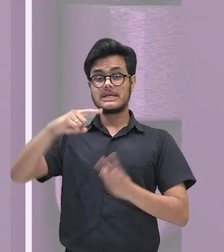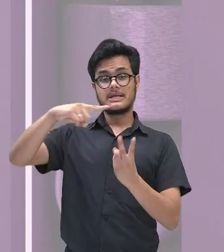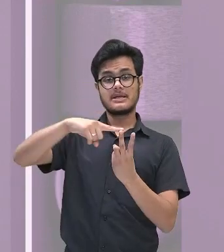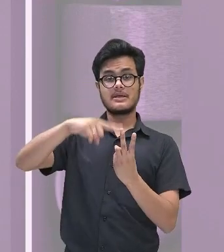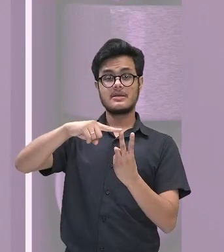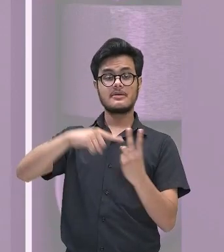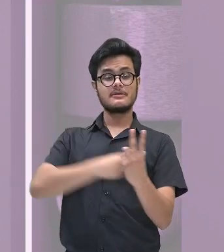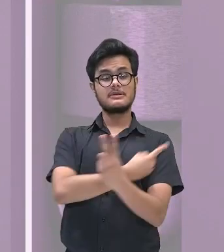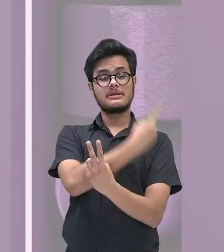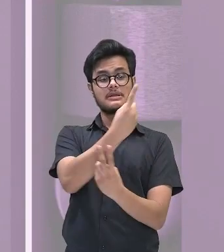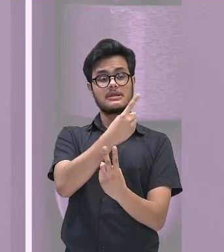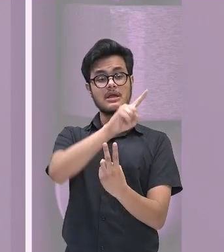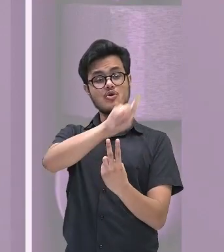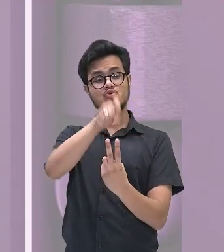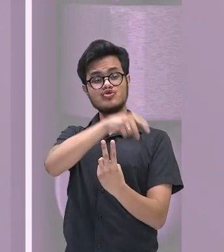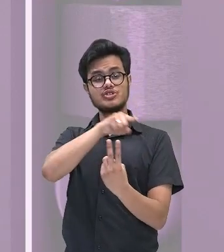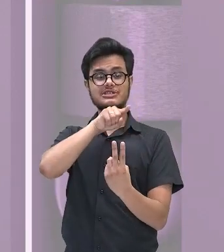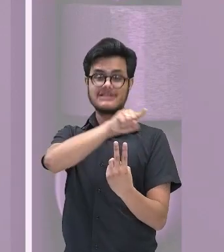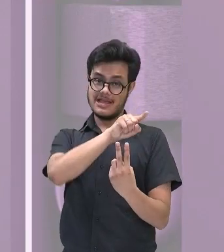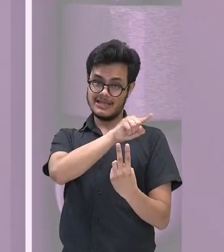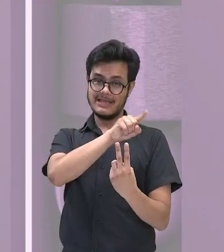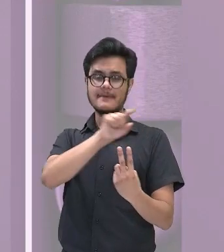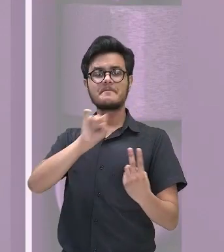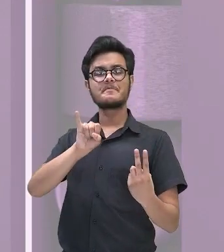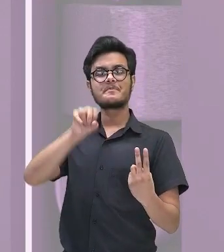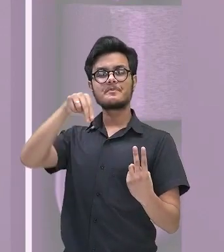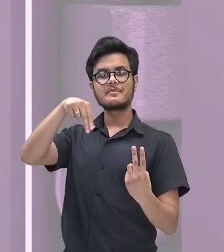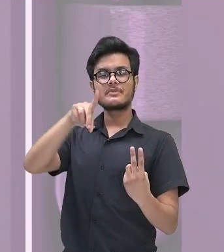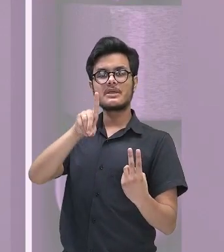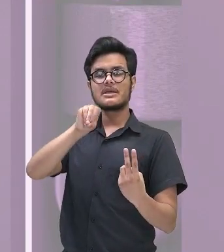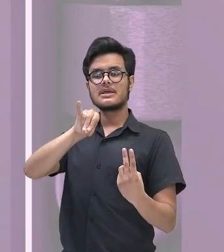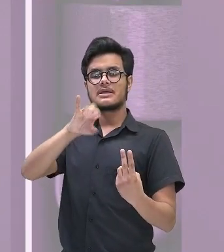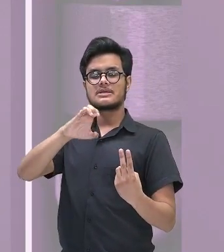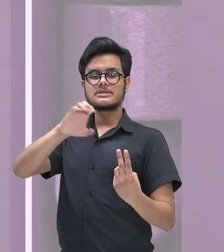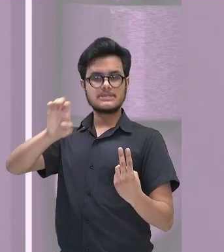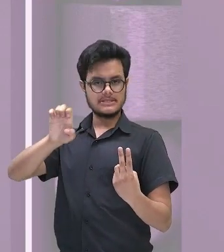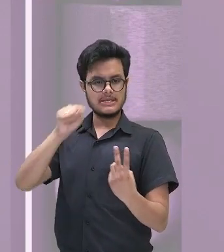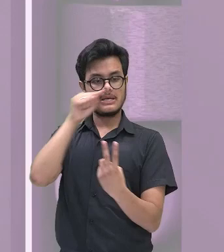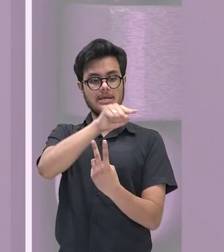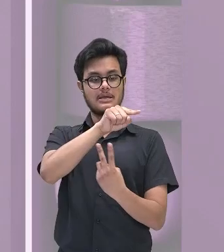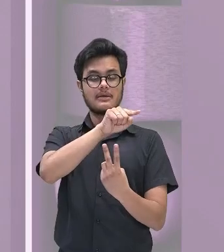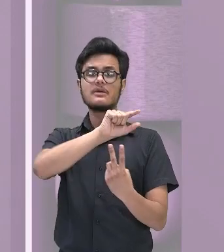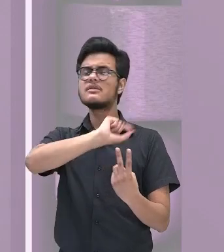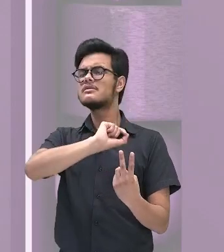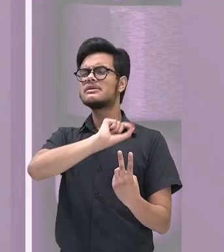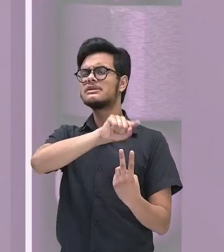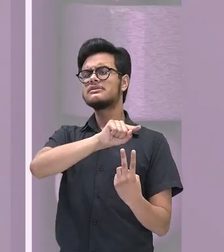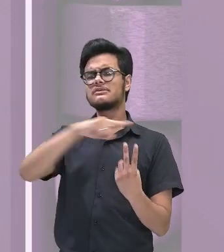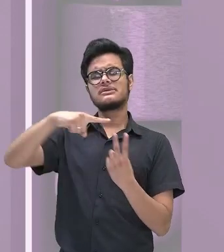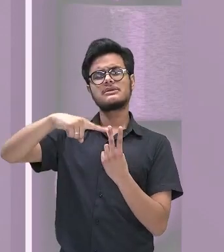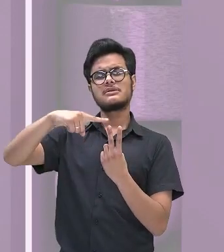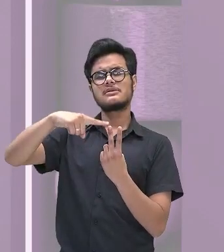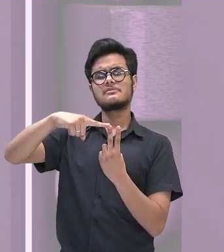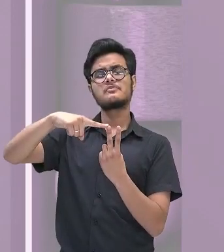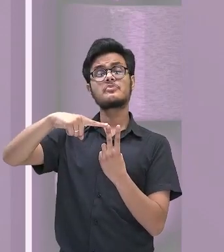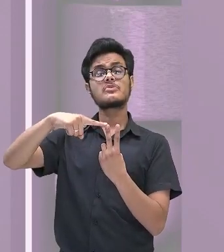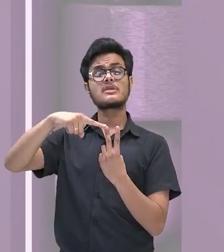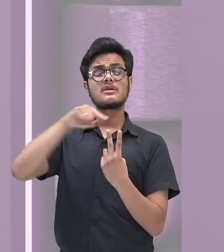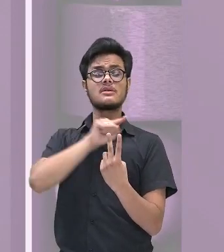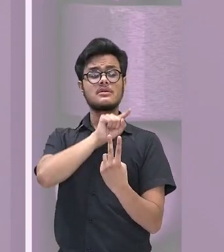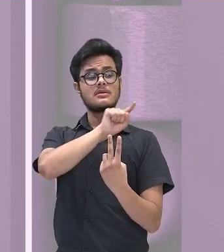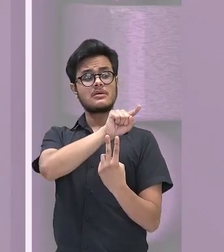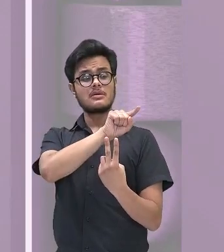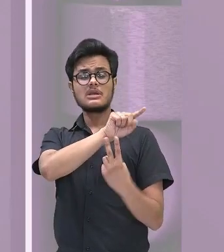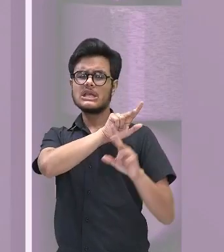do meu radical, né? Se o índice lá que está em cima do meu radical, que é o símbolo da minha radiciação, se eles